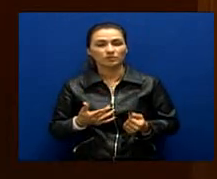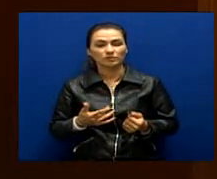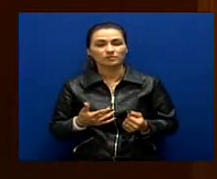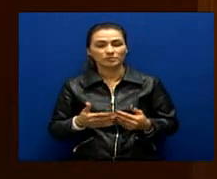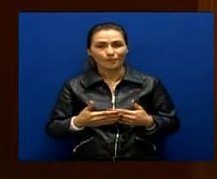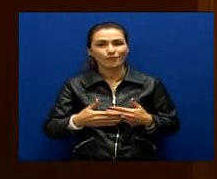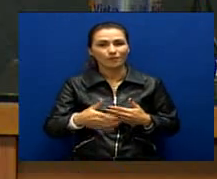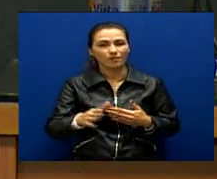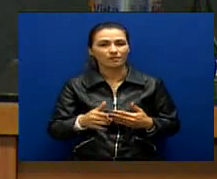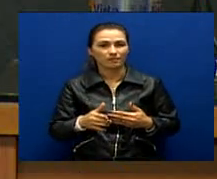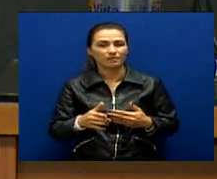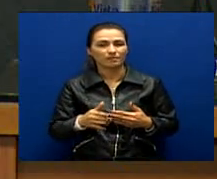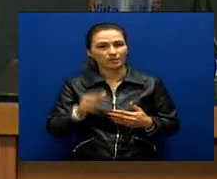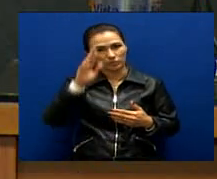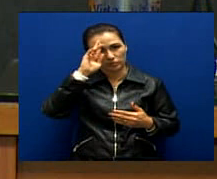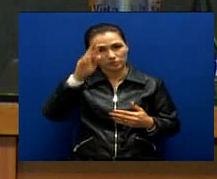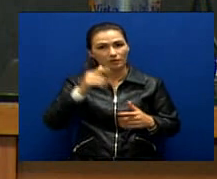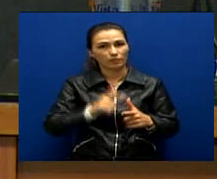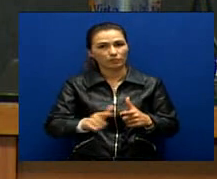saída